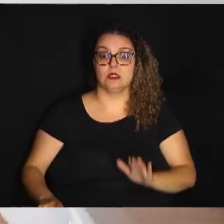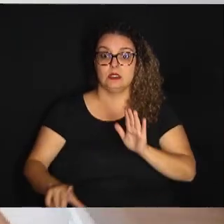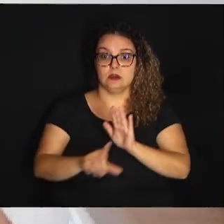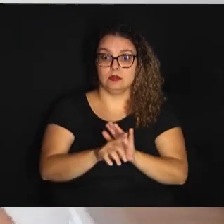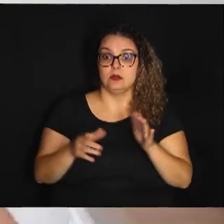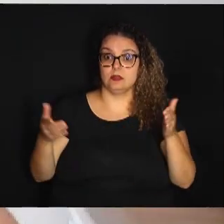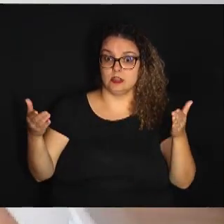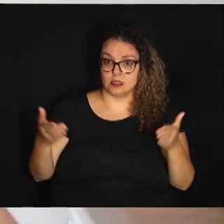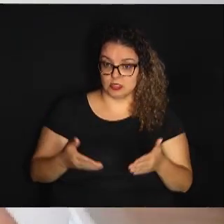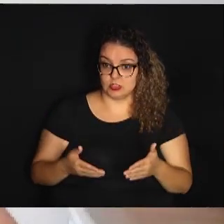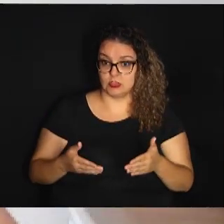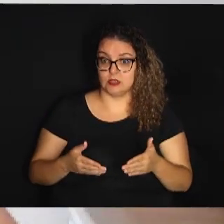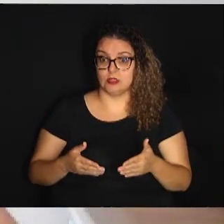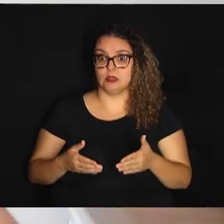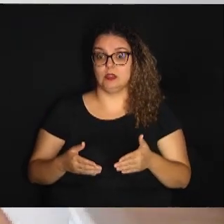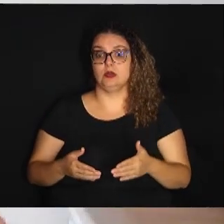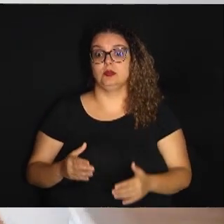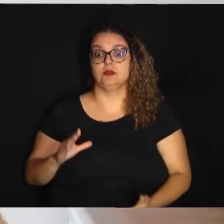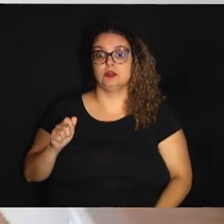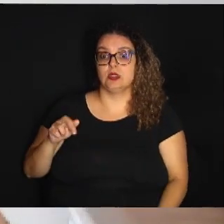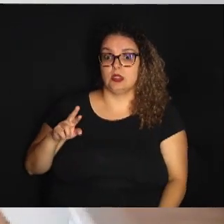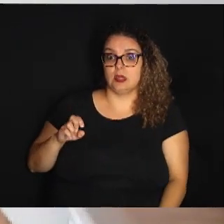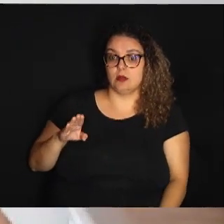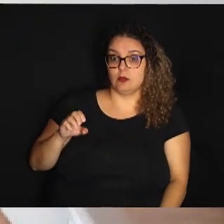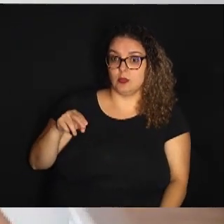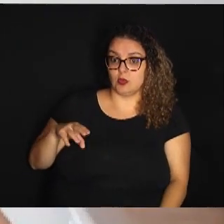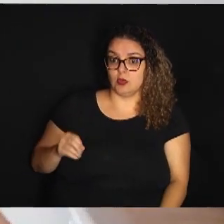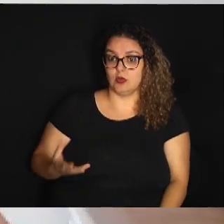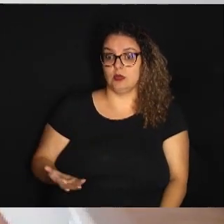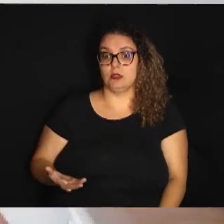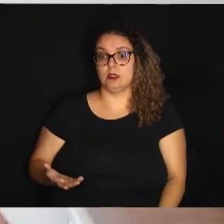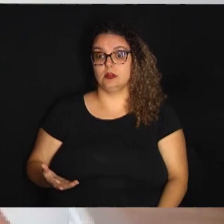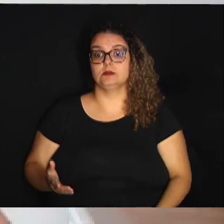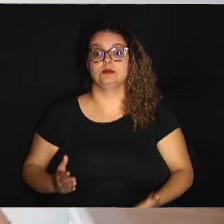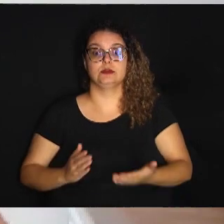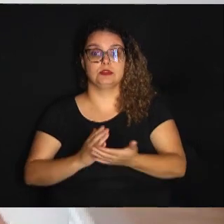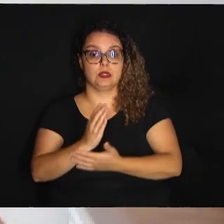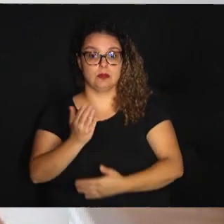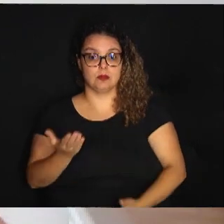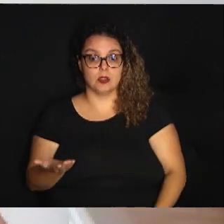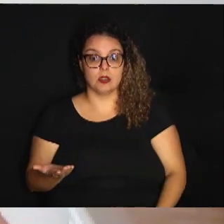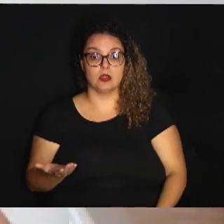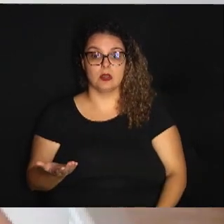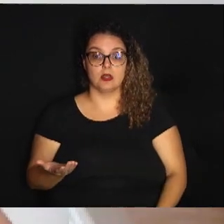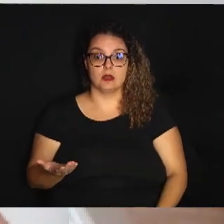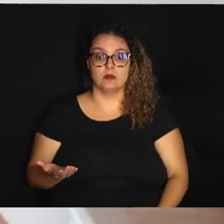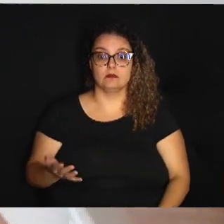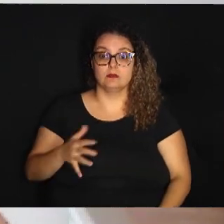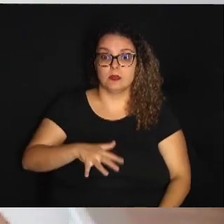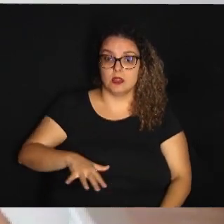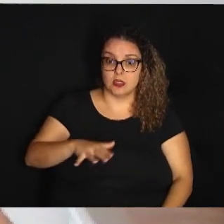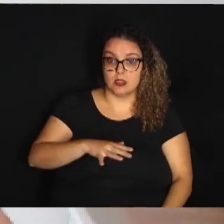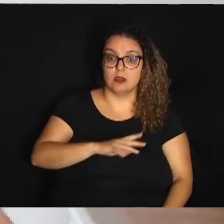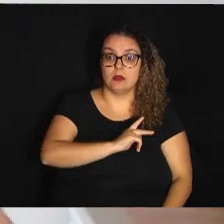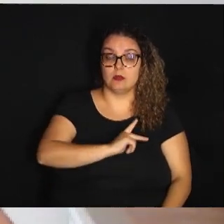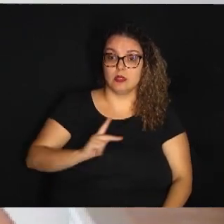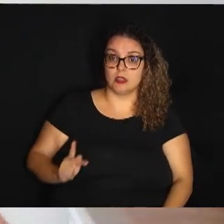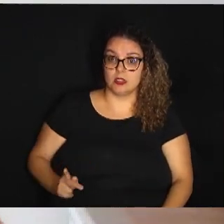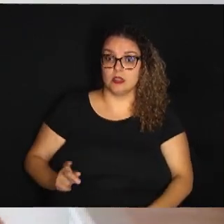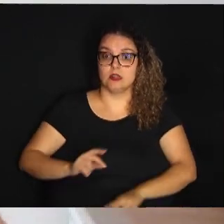gente teve a legislação agora de mercado de carbono sendo, né, aprovada, indo para a